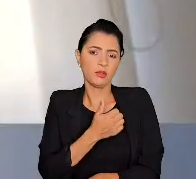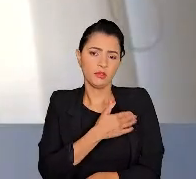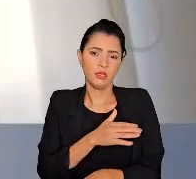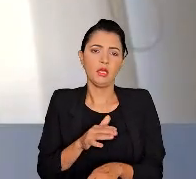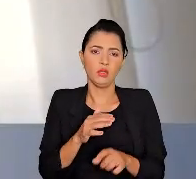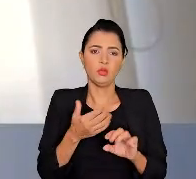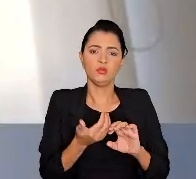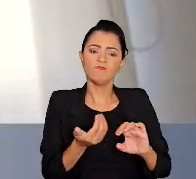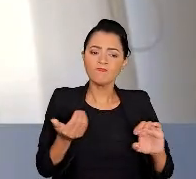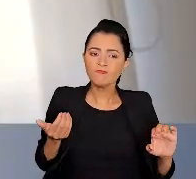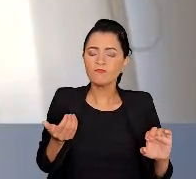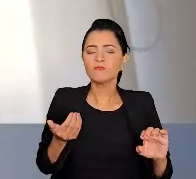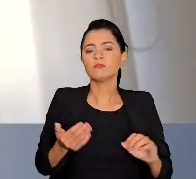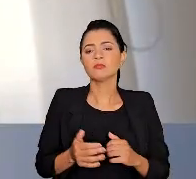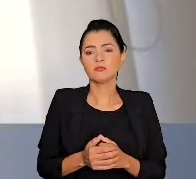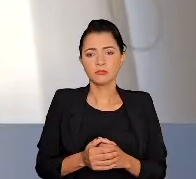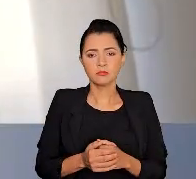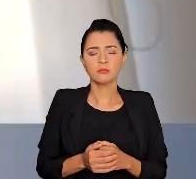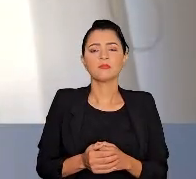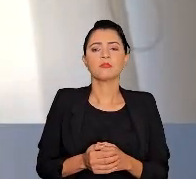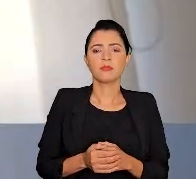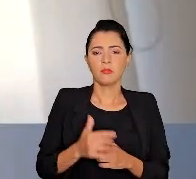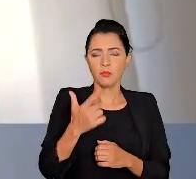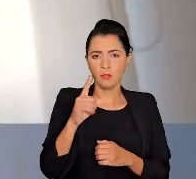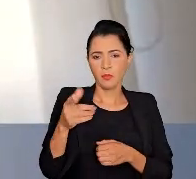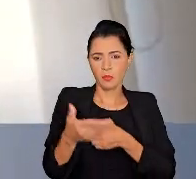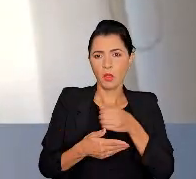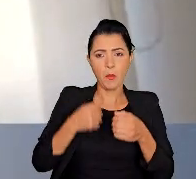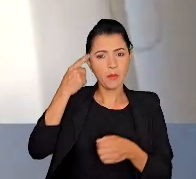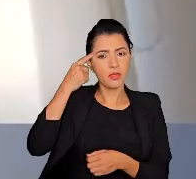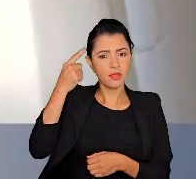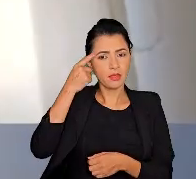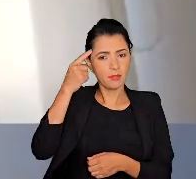segregacionistas. Fundamento do núcleo do pensamento do